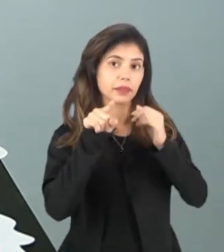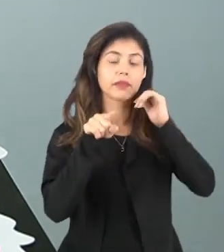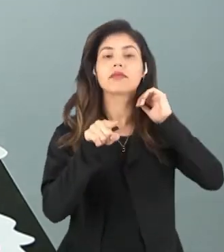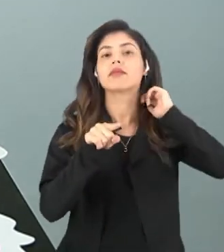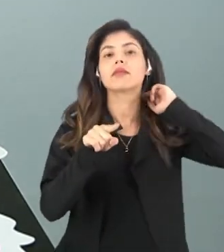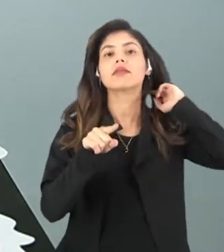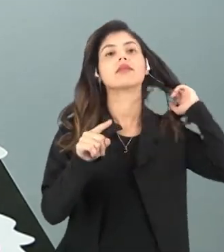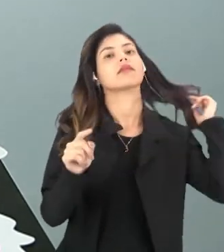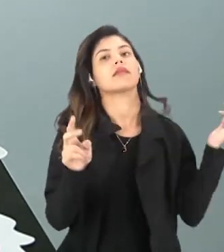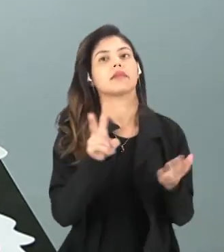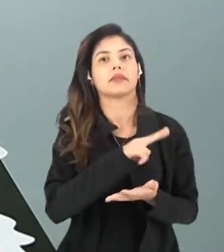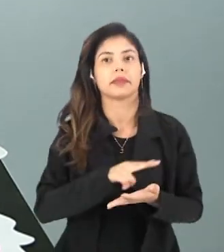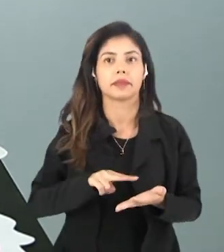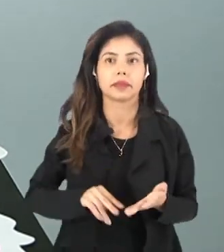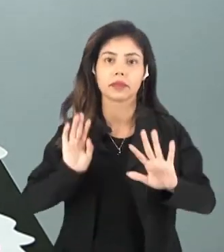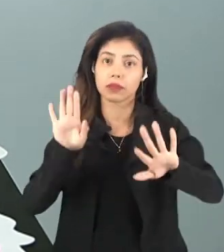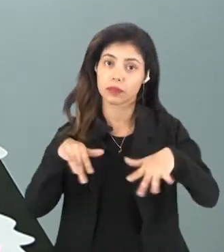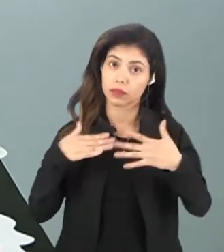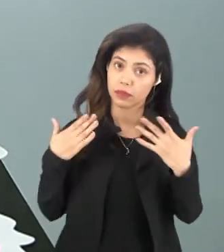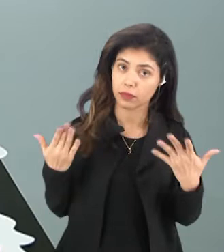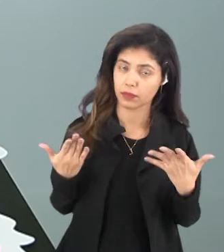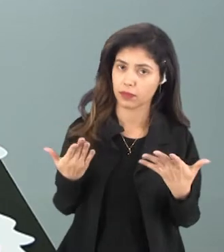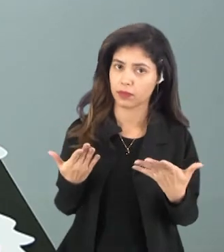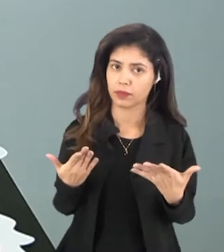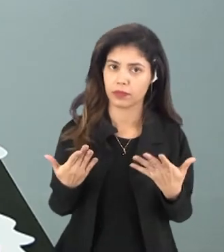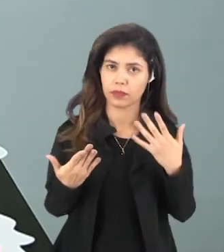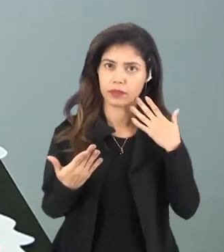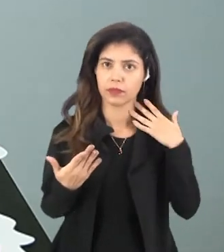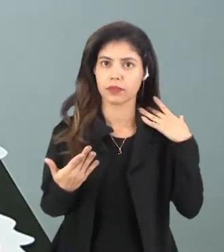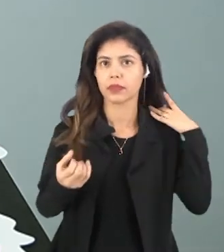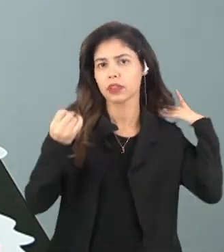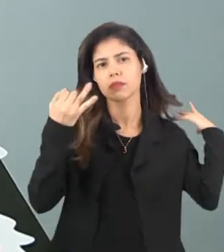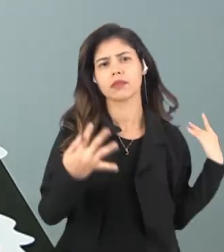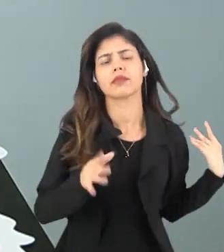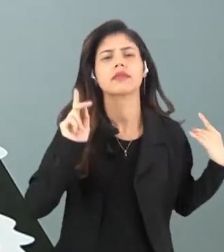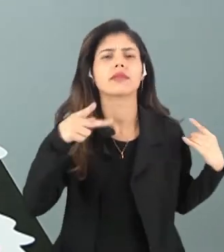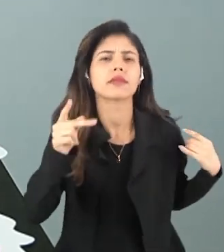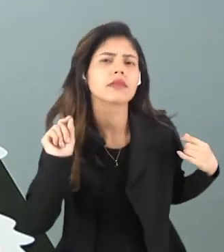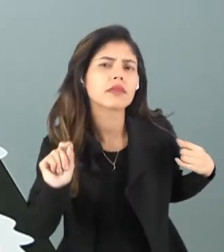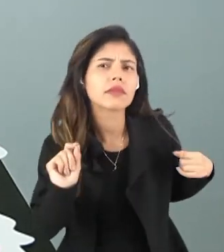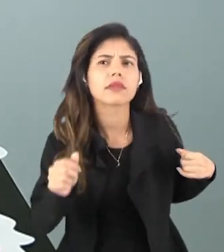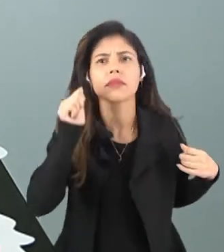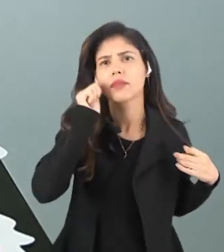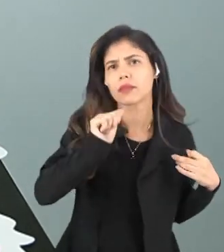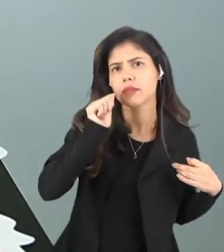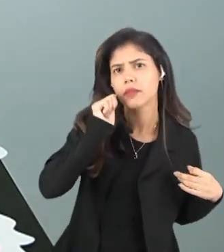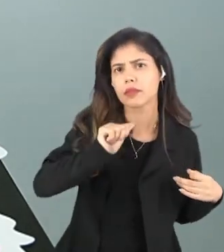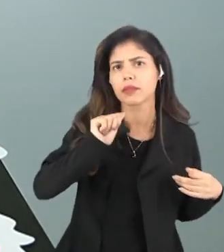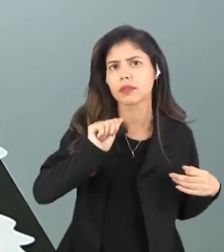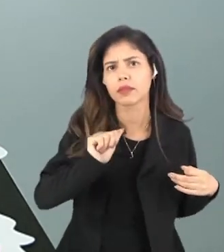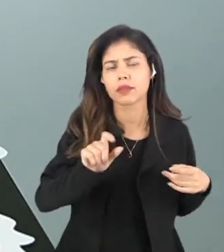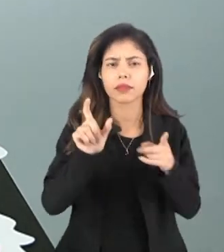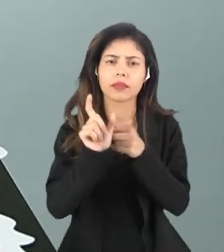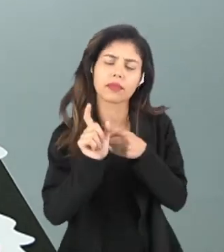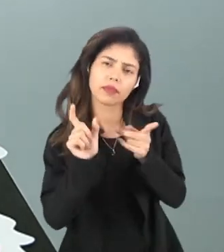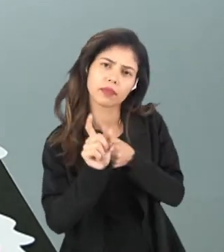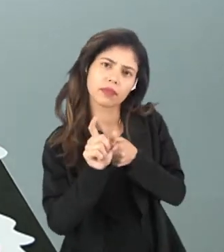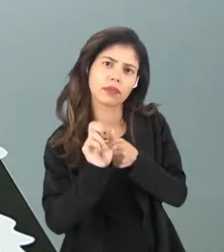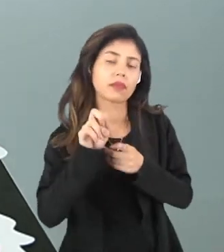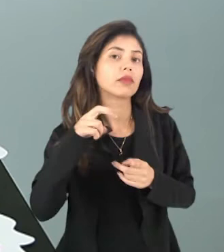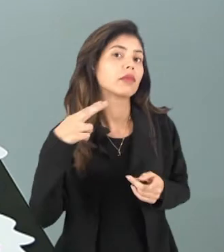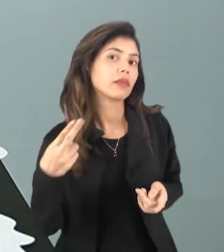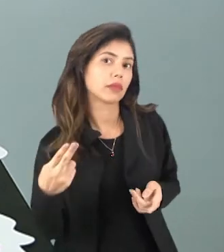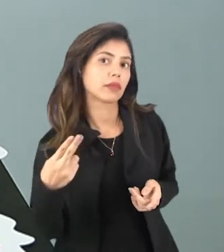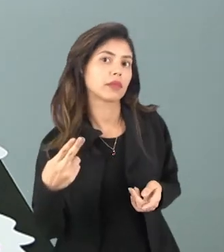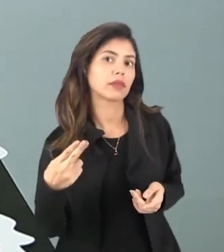você nós vamos ler e qual será Está se referindo a menina a palavra